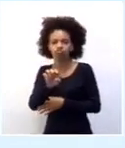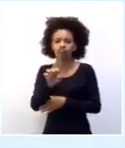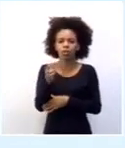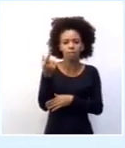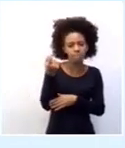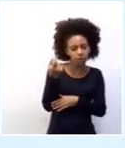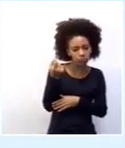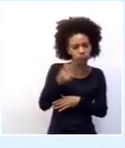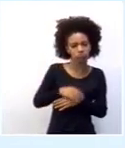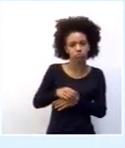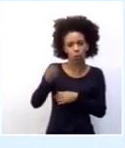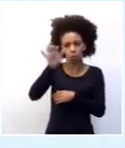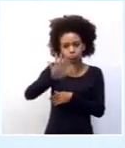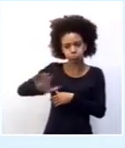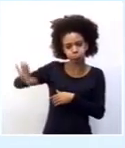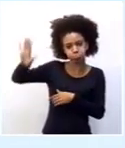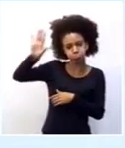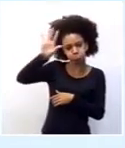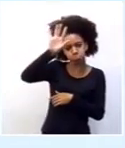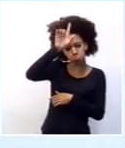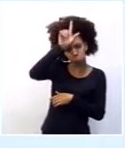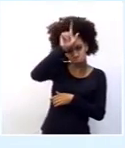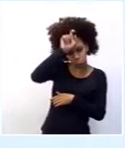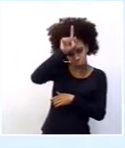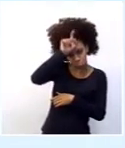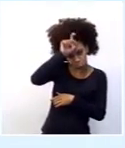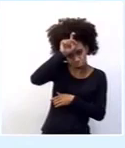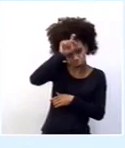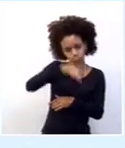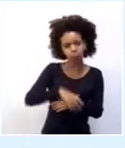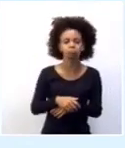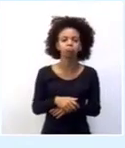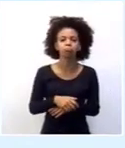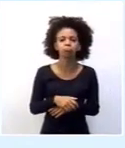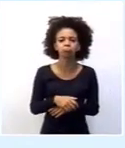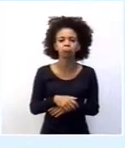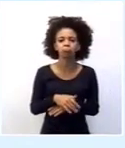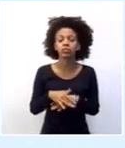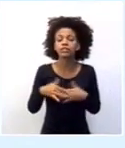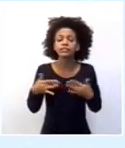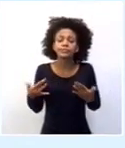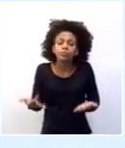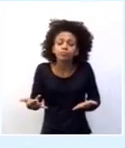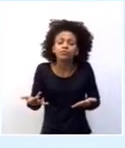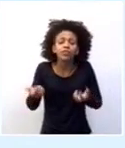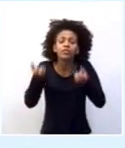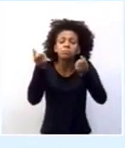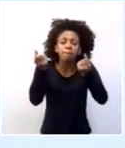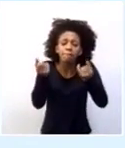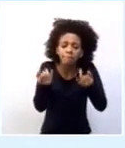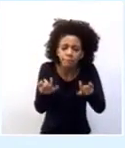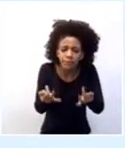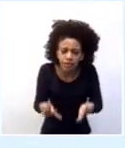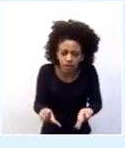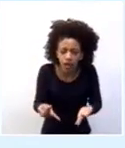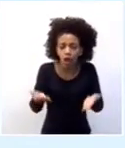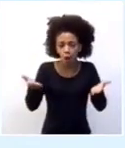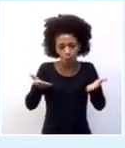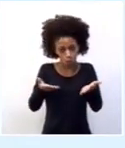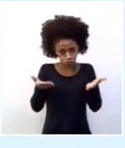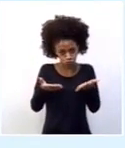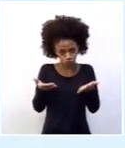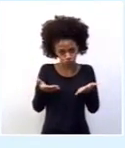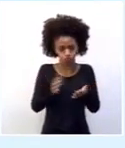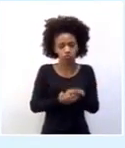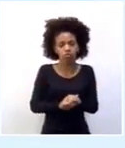civilização egípcia, tá bom? De uma forma geral, gente, nós vamos começar a falar a partir de hoje de como o